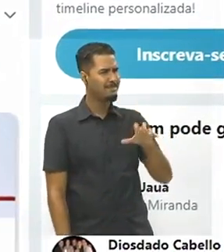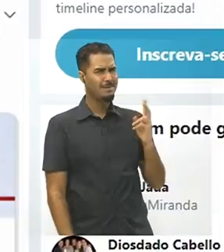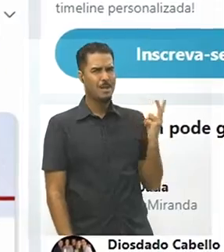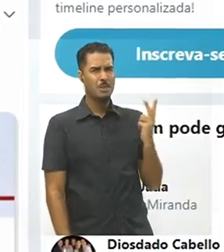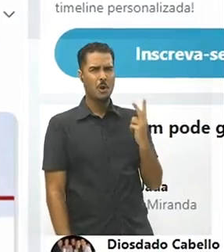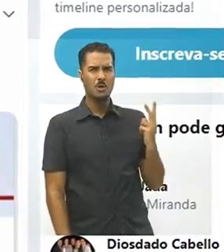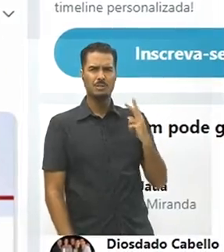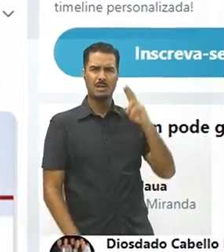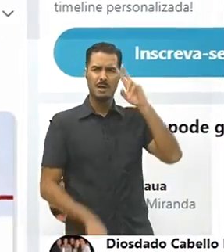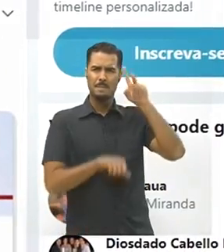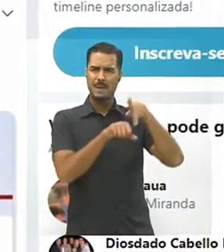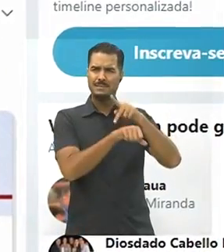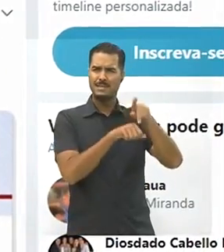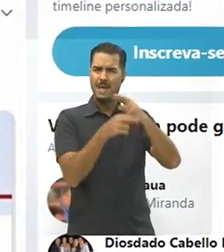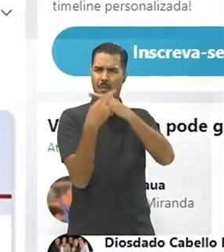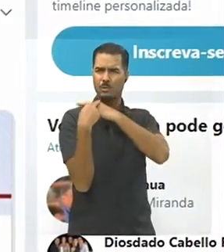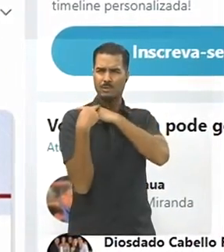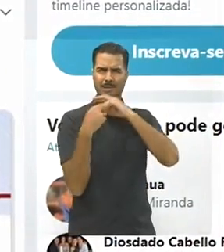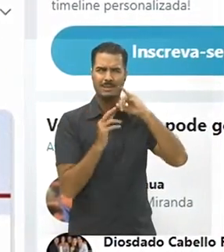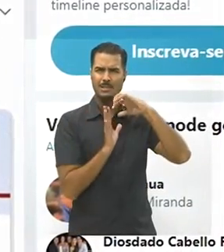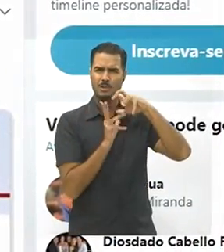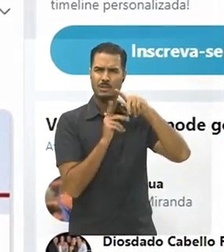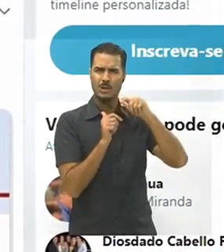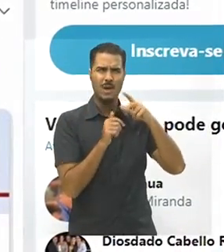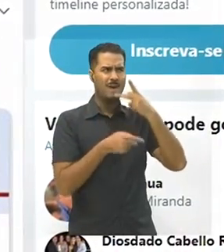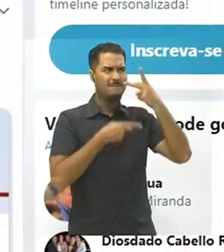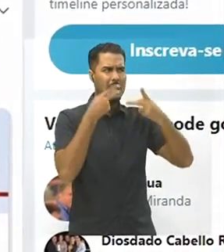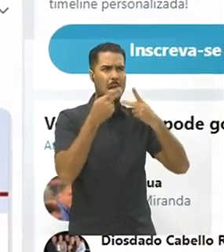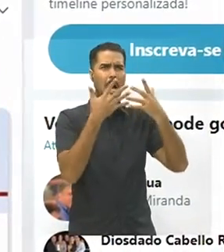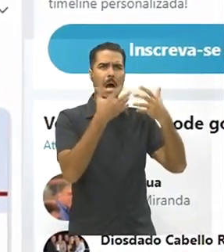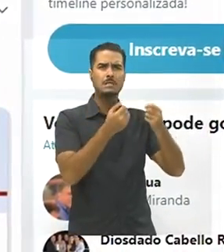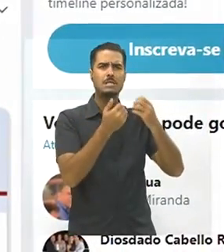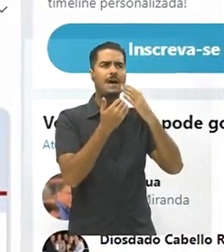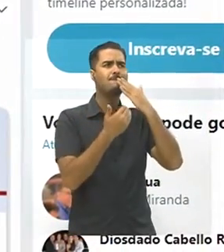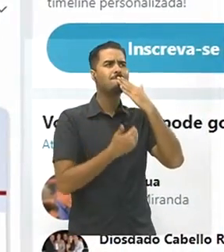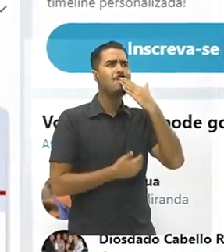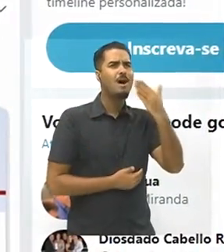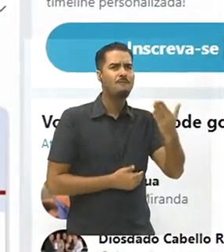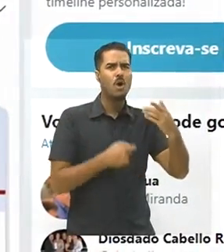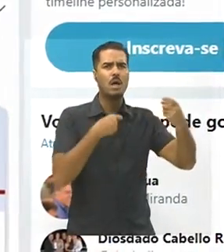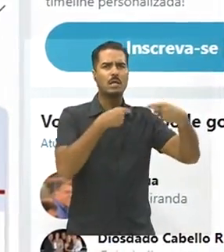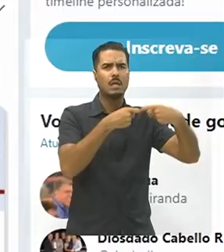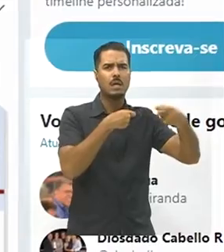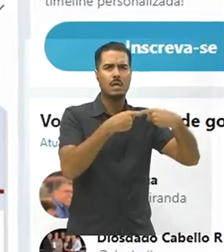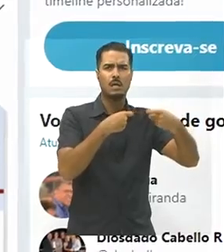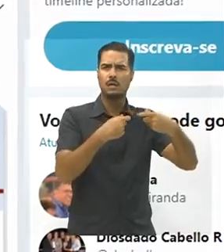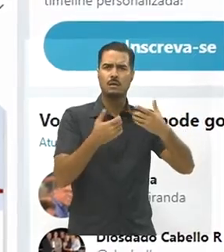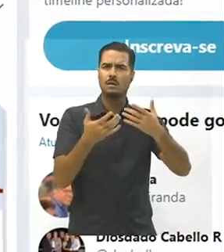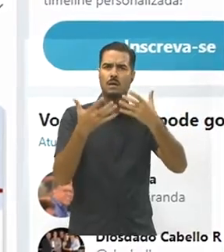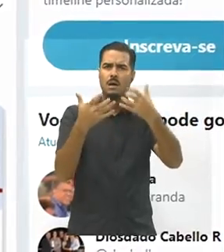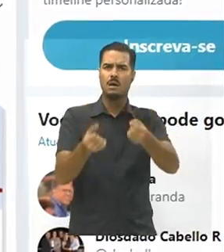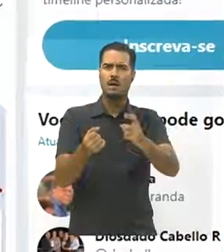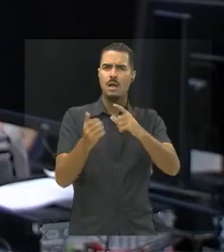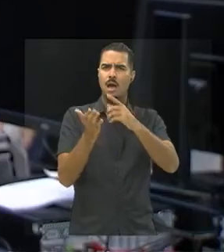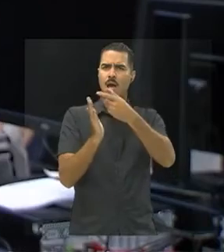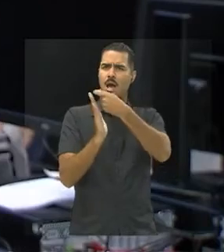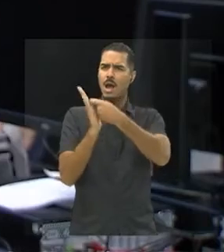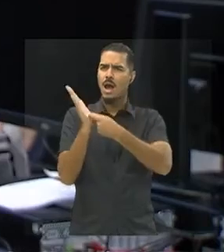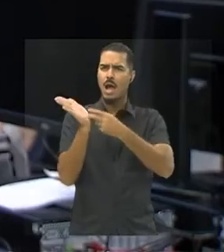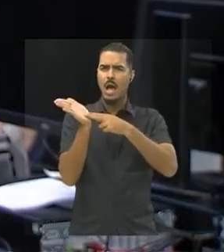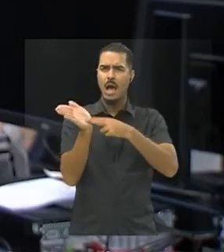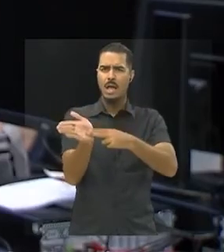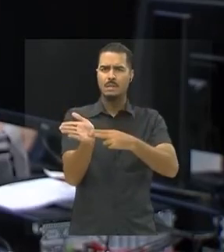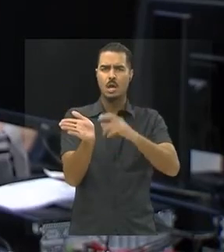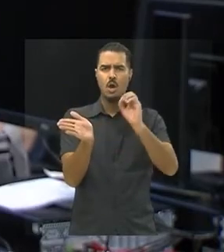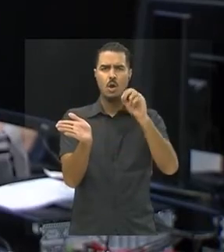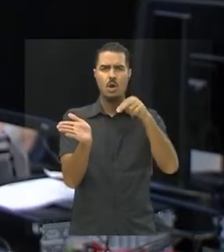cardeais responsabilidades internacionais fazerem apologia da guerra, em flagrante violação da Carta das Nações Unidas. O Diário